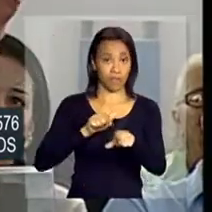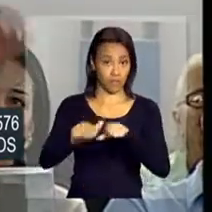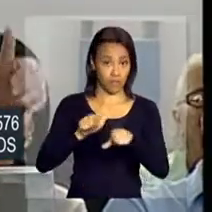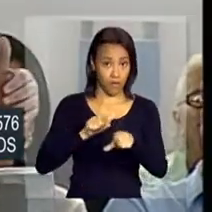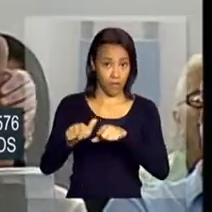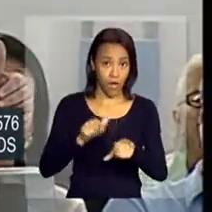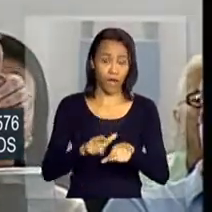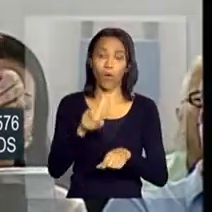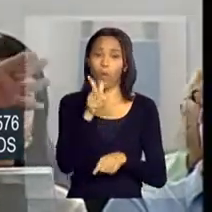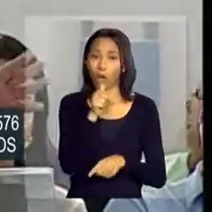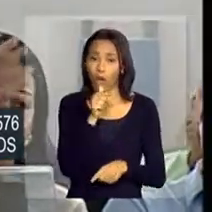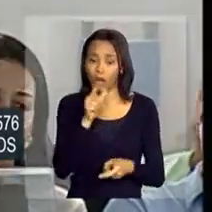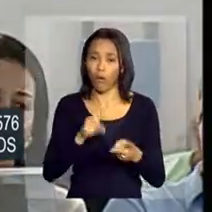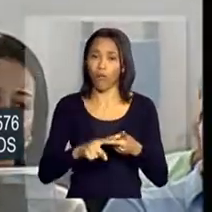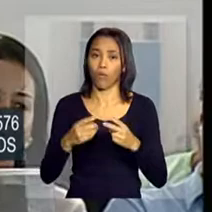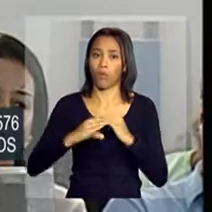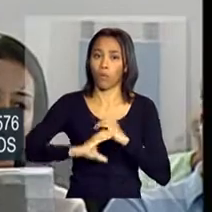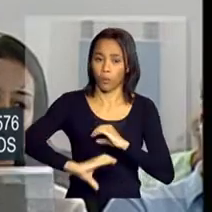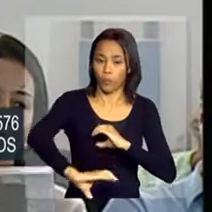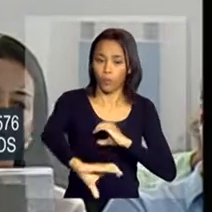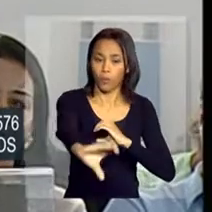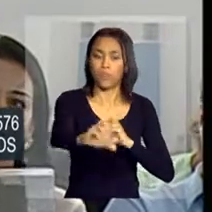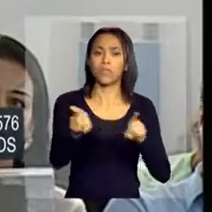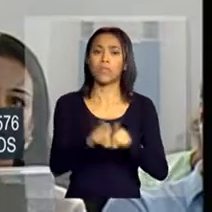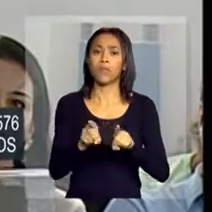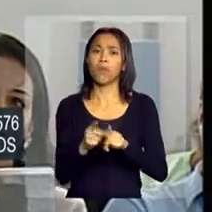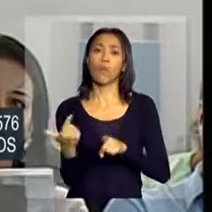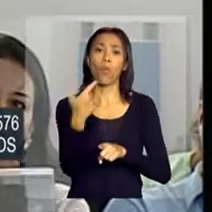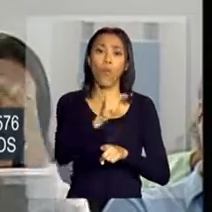basicamente com água, e